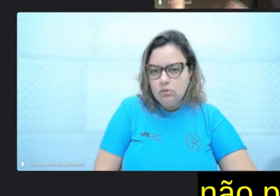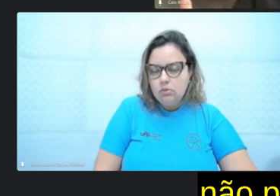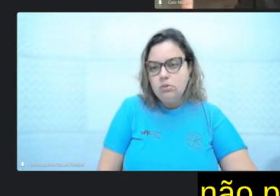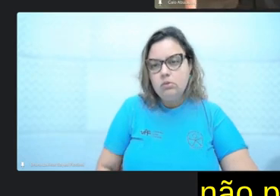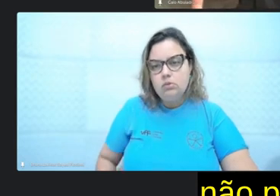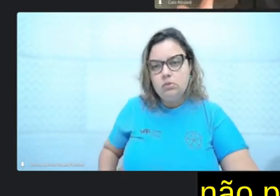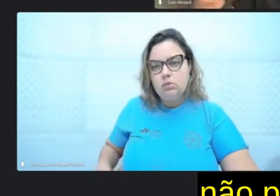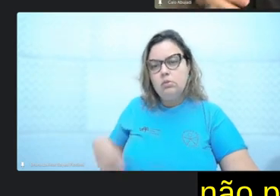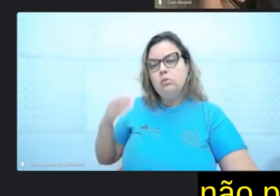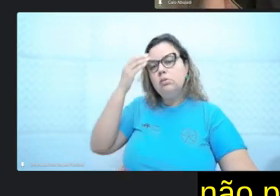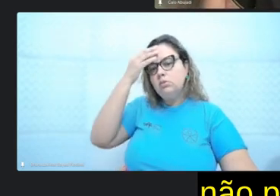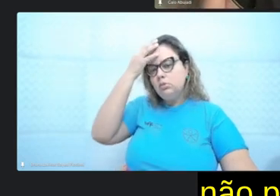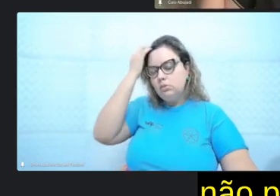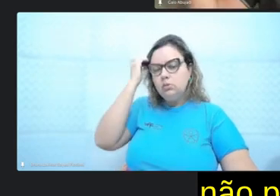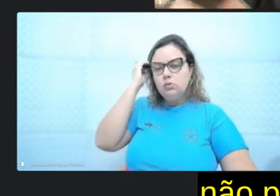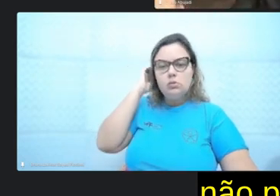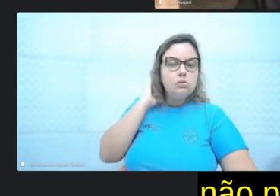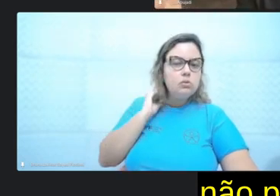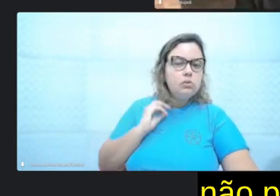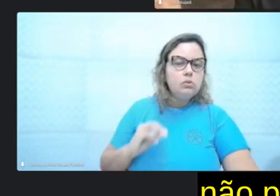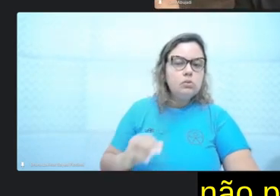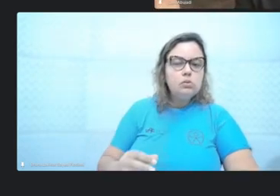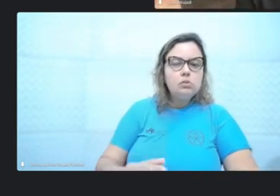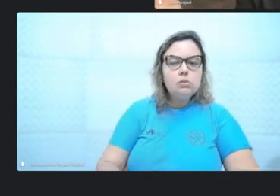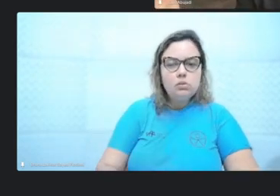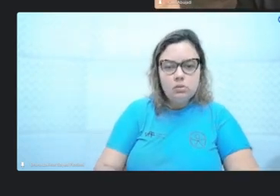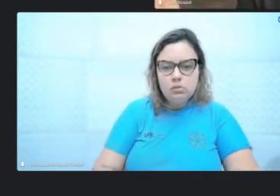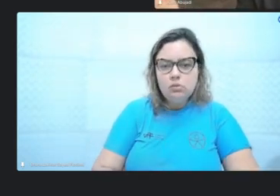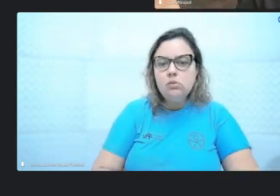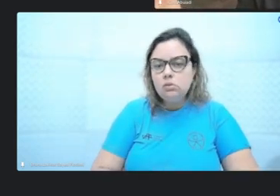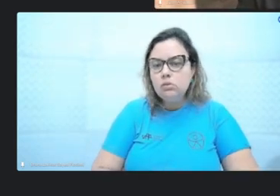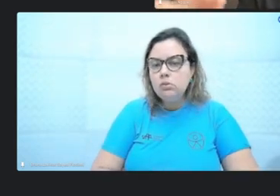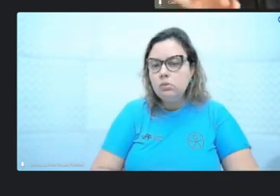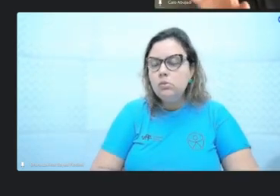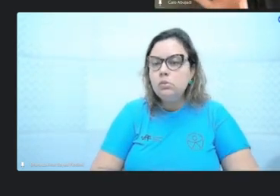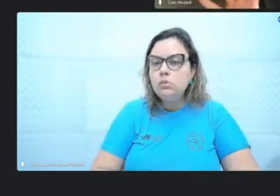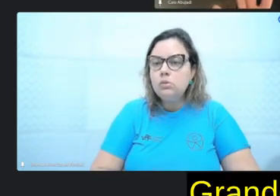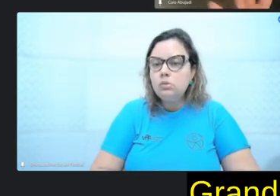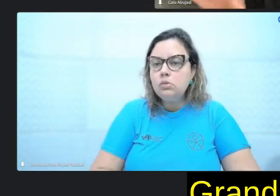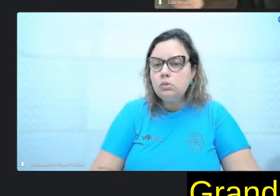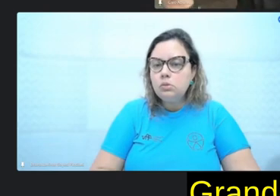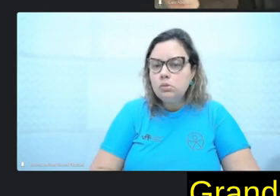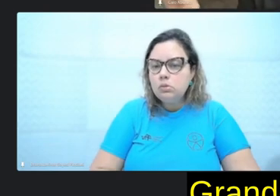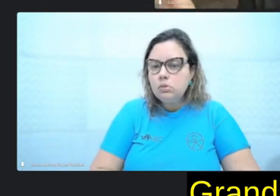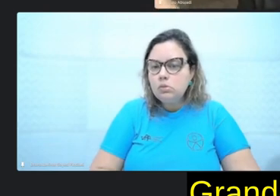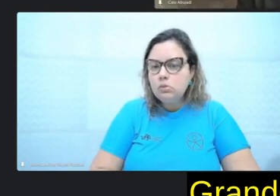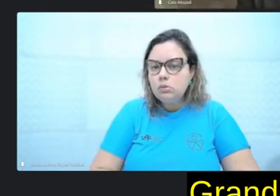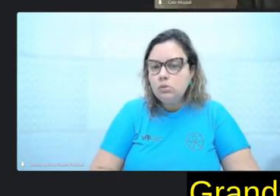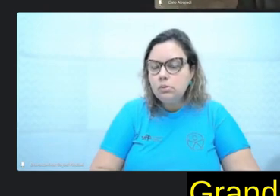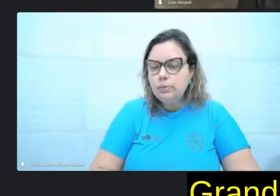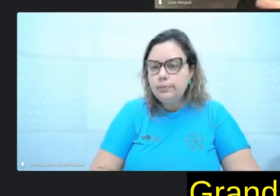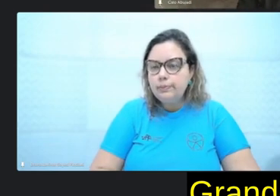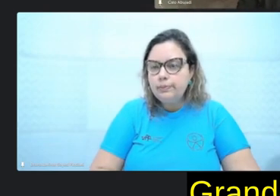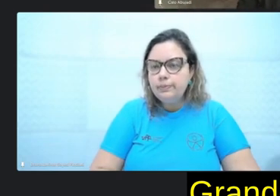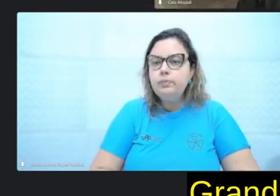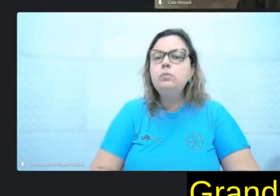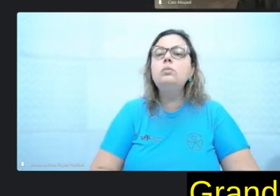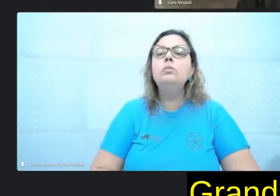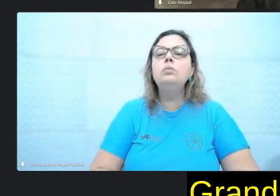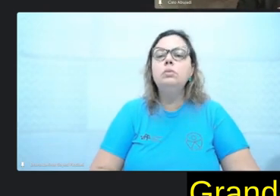quando eu não dou um diagnóstico, eu não cuido, certo? Então, grande parte do aumento tem a